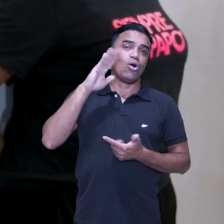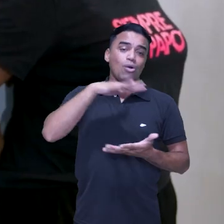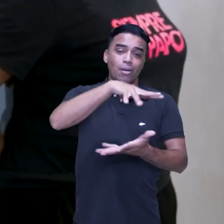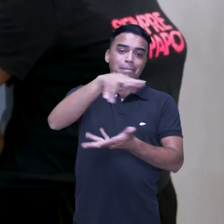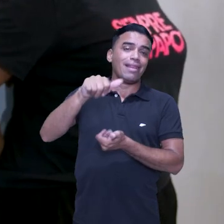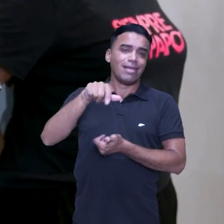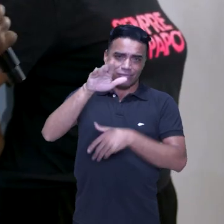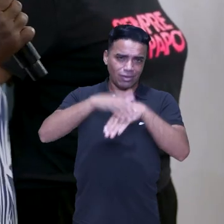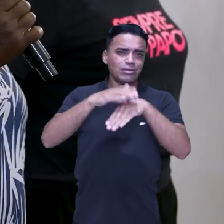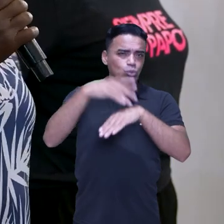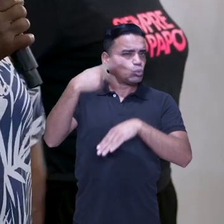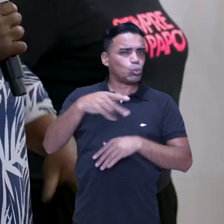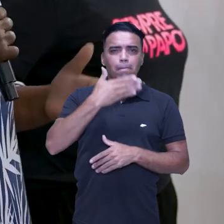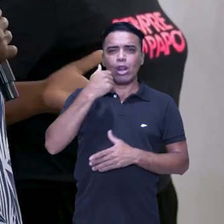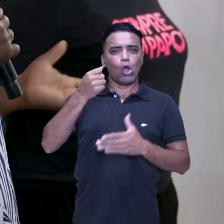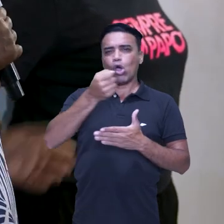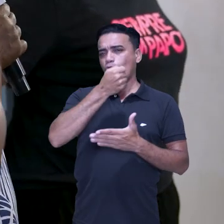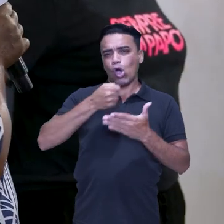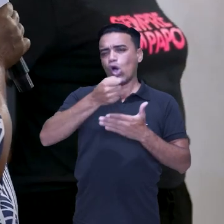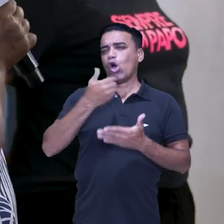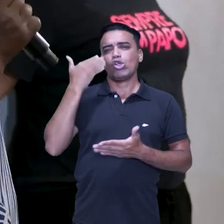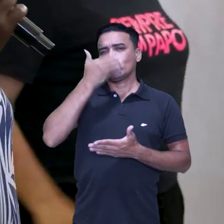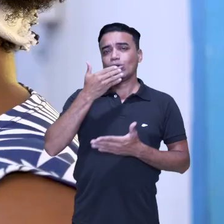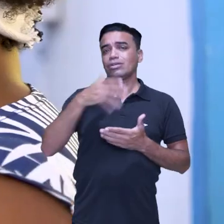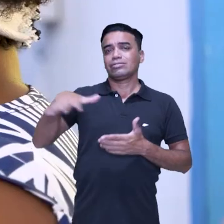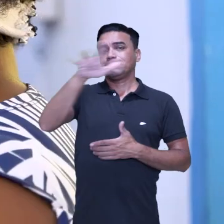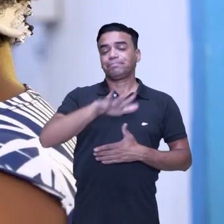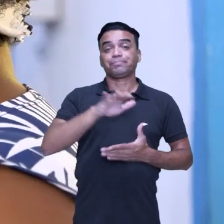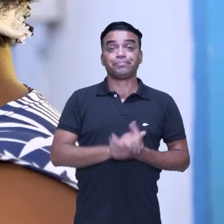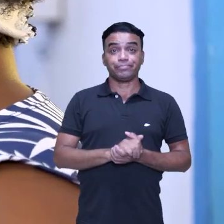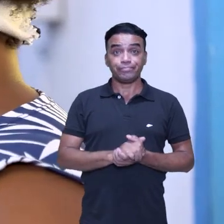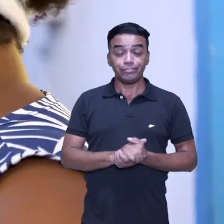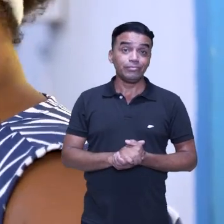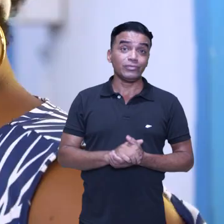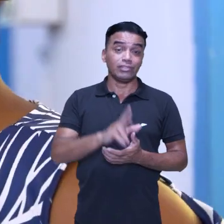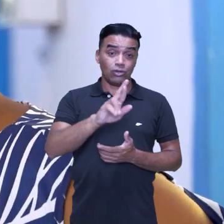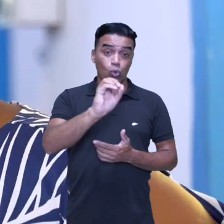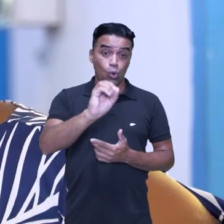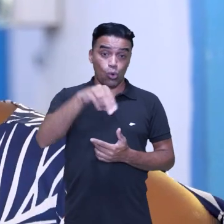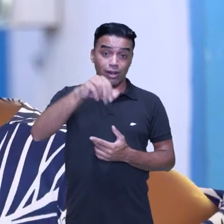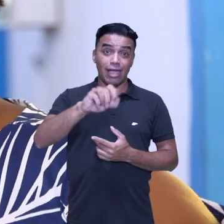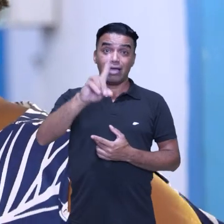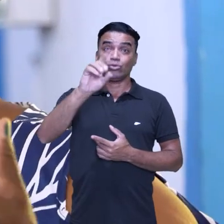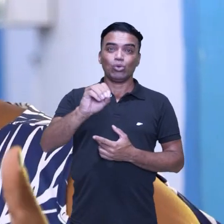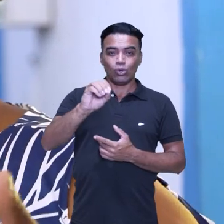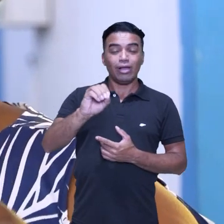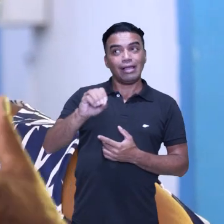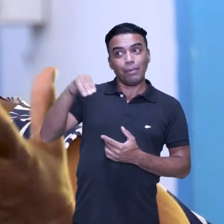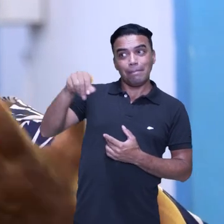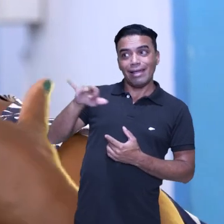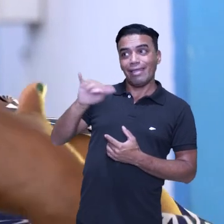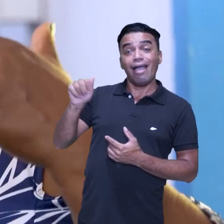melhor da região. E a empreendedora Marília, ai do compa Ronaldo se não fosse ela. Antes ela